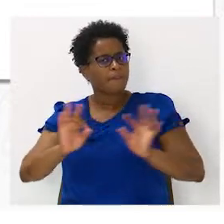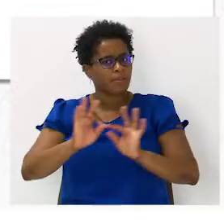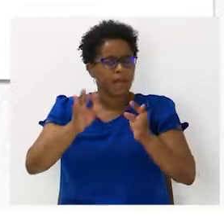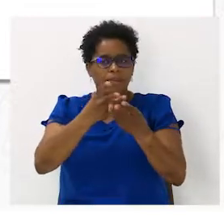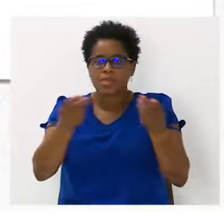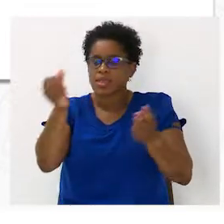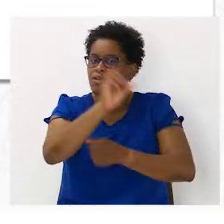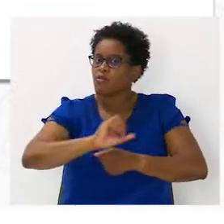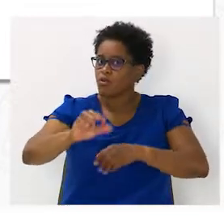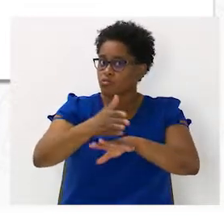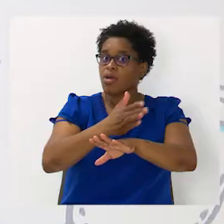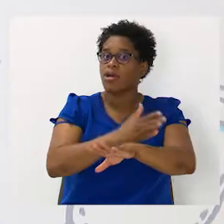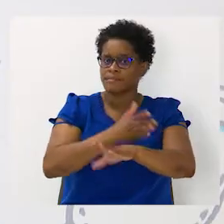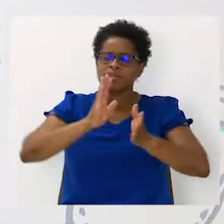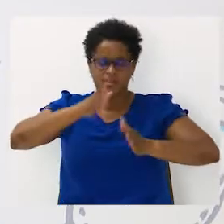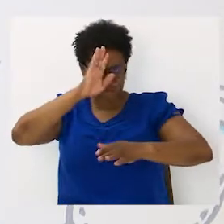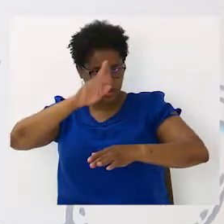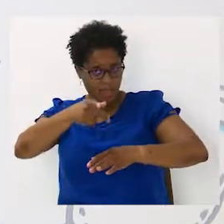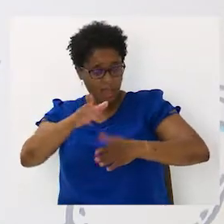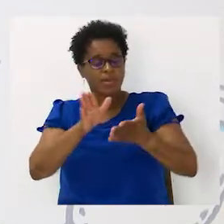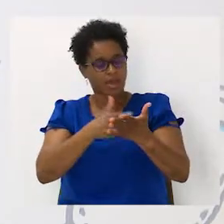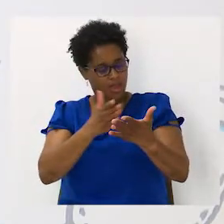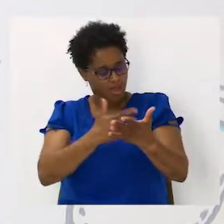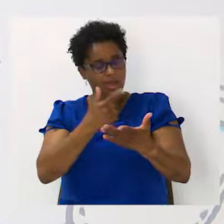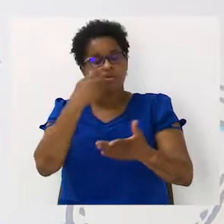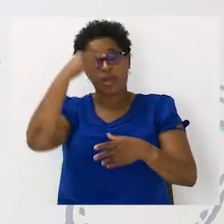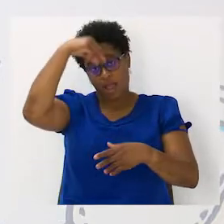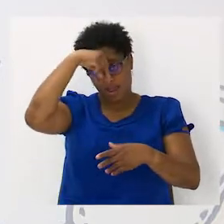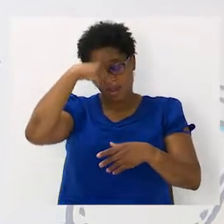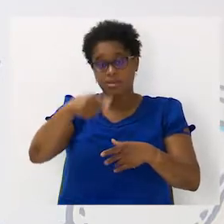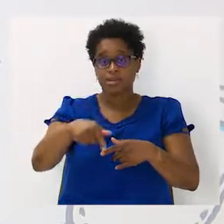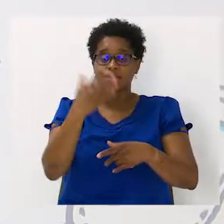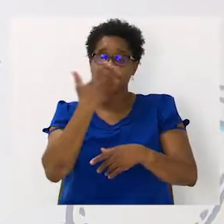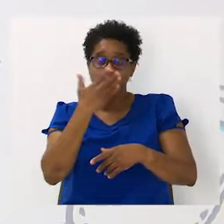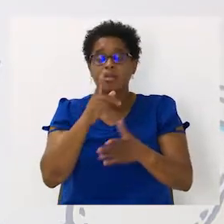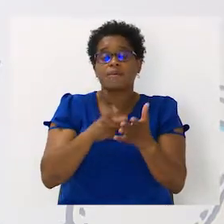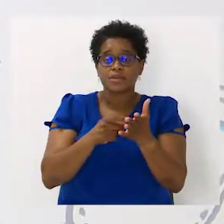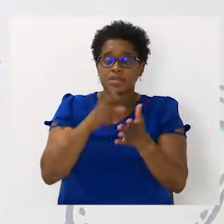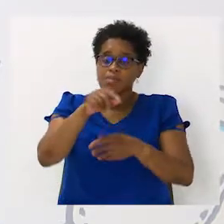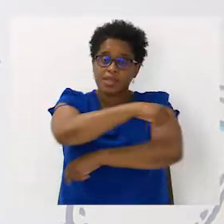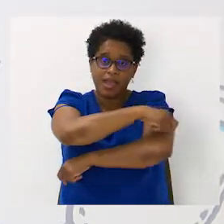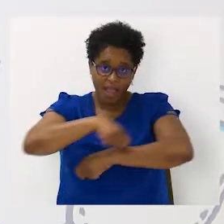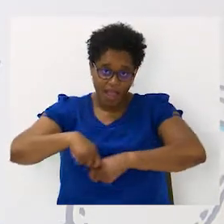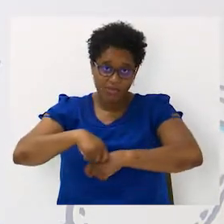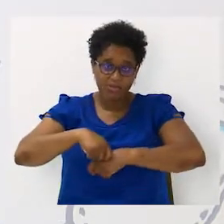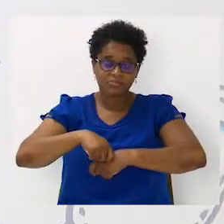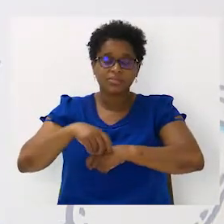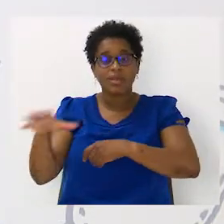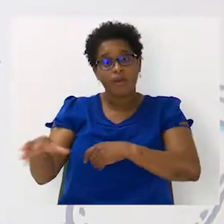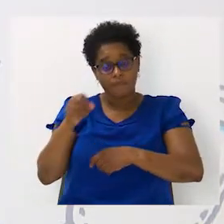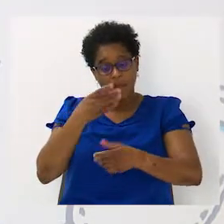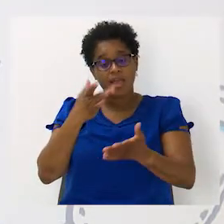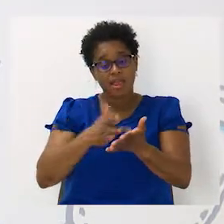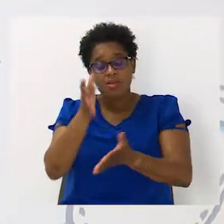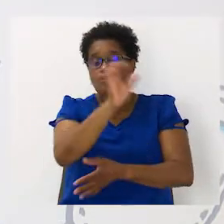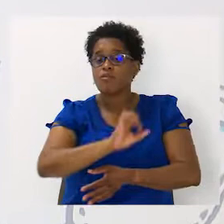material antecipadamente. Já sabem, caderno, caneta. Nessa aula vamos precisar também de régua. Coloque o